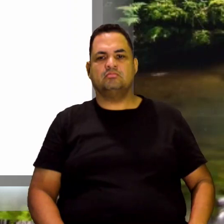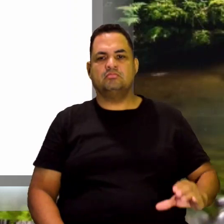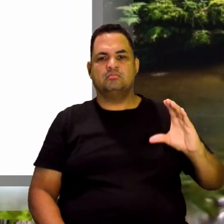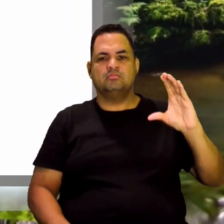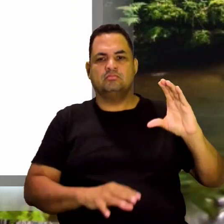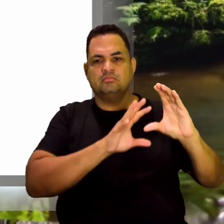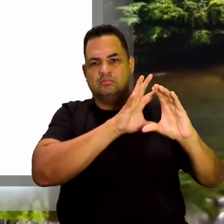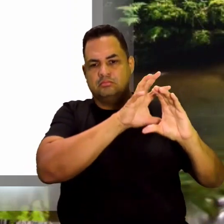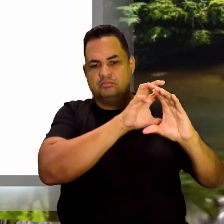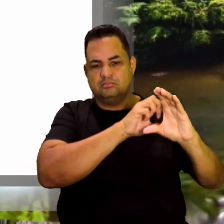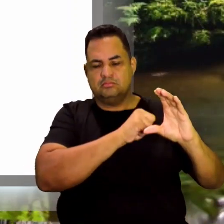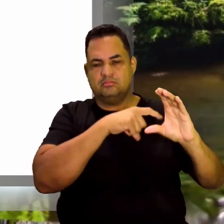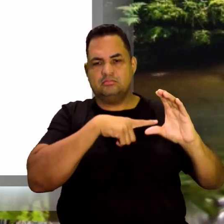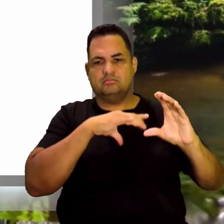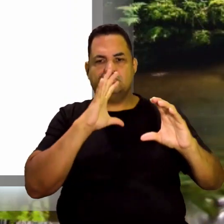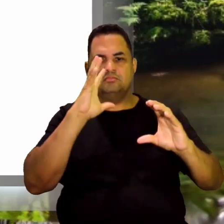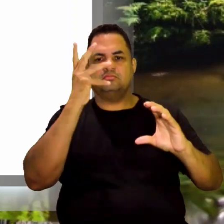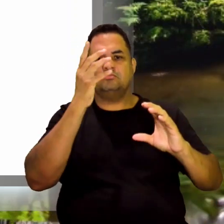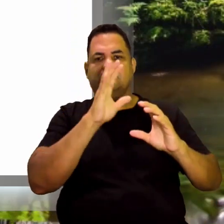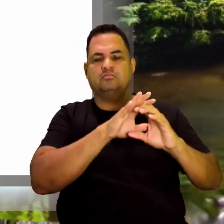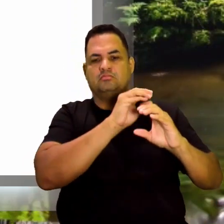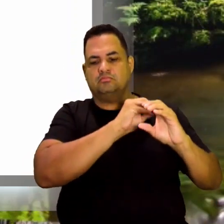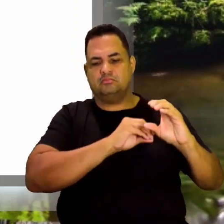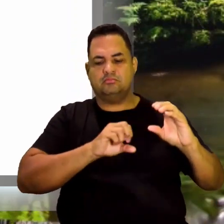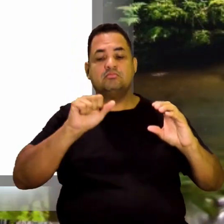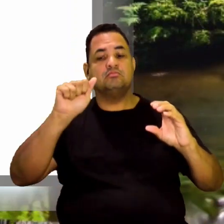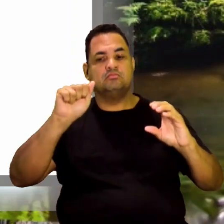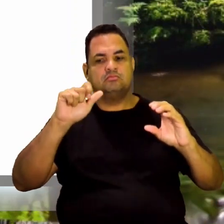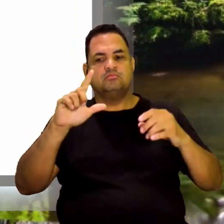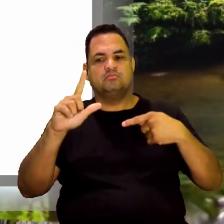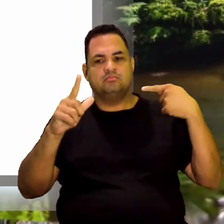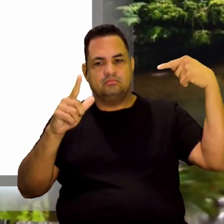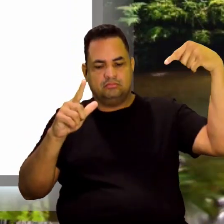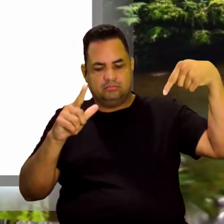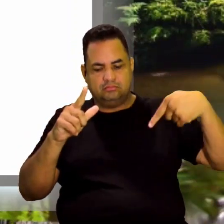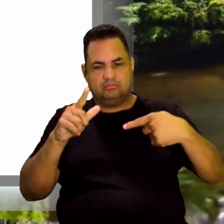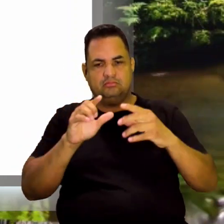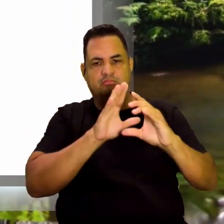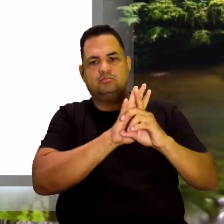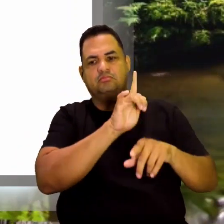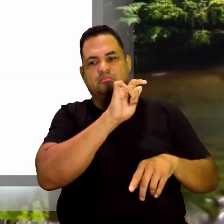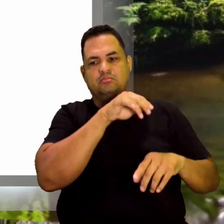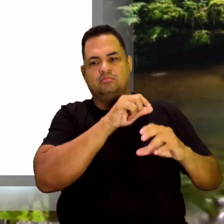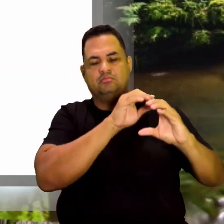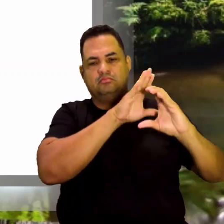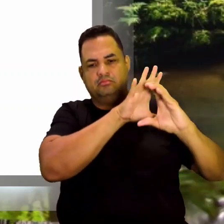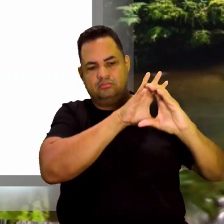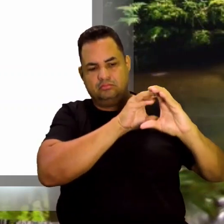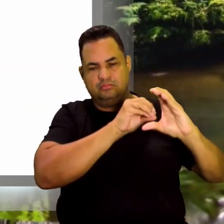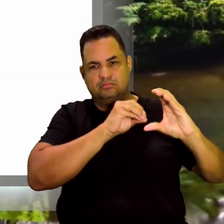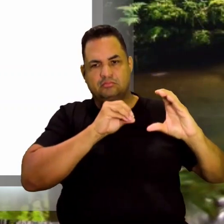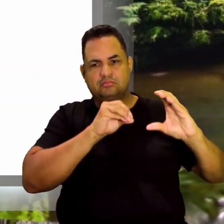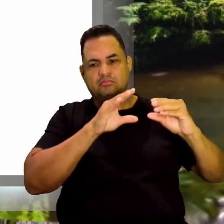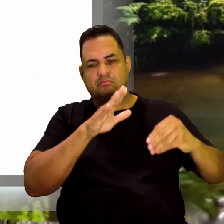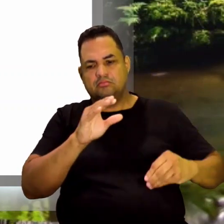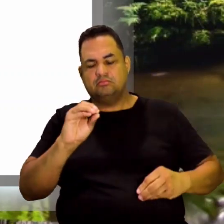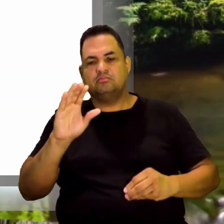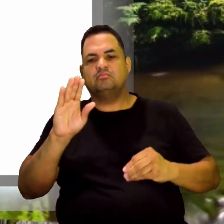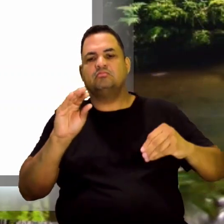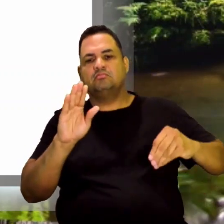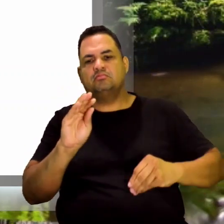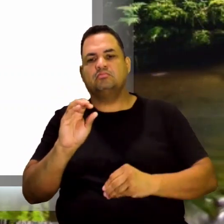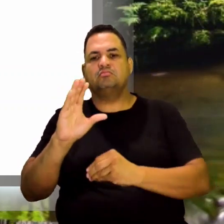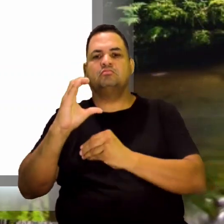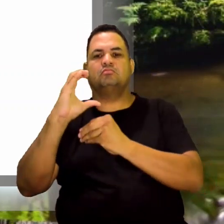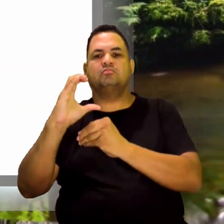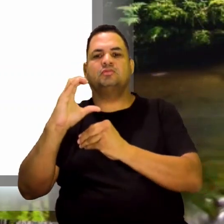interessa, mas ele tem uma capacidade que eu queria muito que o A tivesse. Então eu pego esse gene dele, por exemplo, e introduzo aqui. Isso